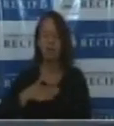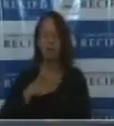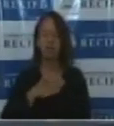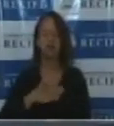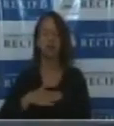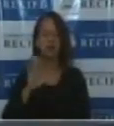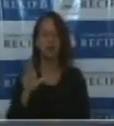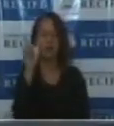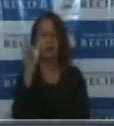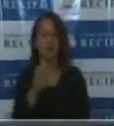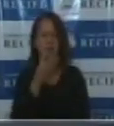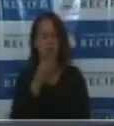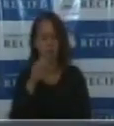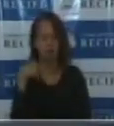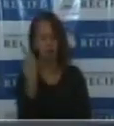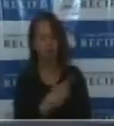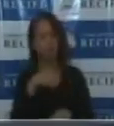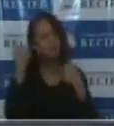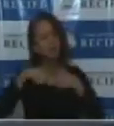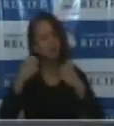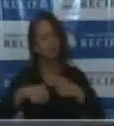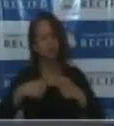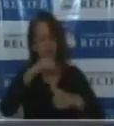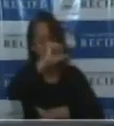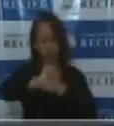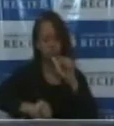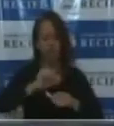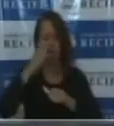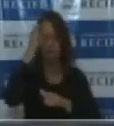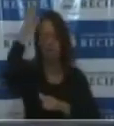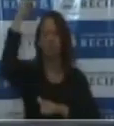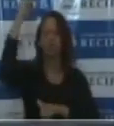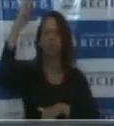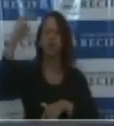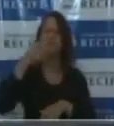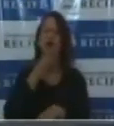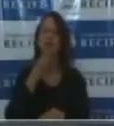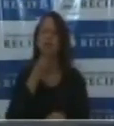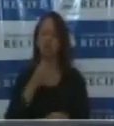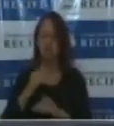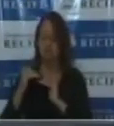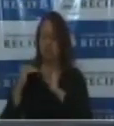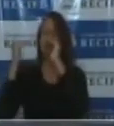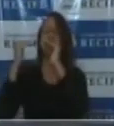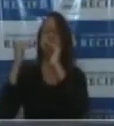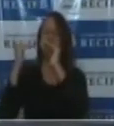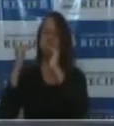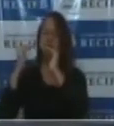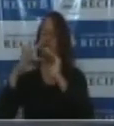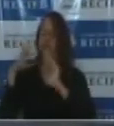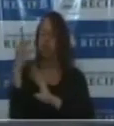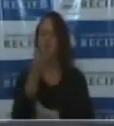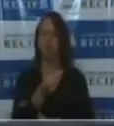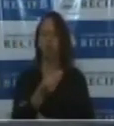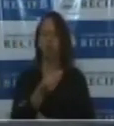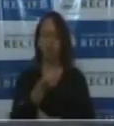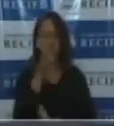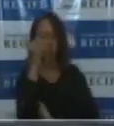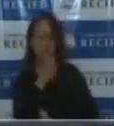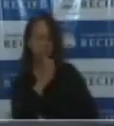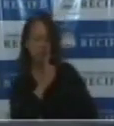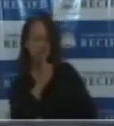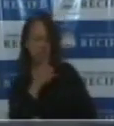é isso que nós precisamos mudar, essa cultura machista, patriarcal, que tanto aniquila